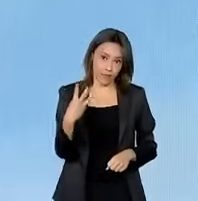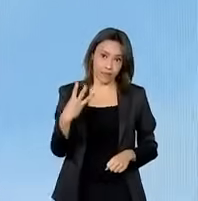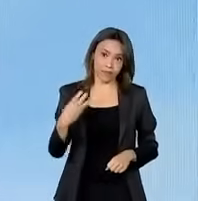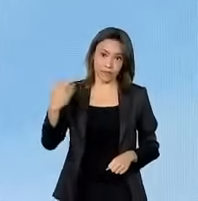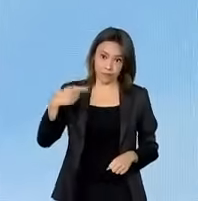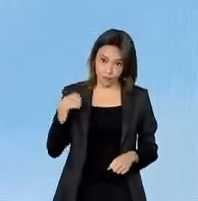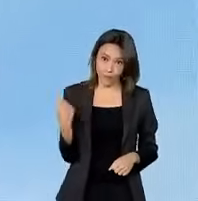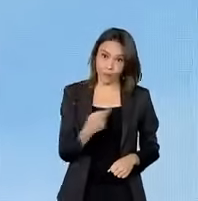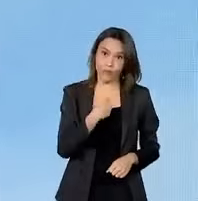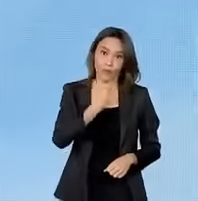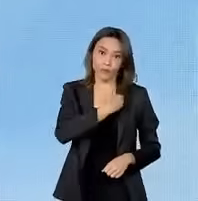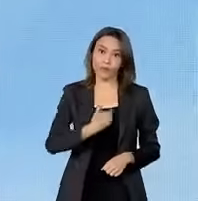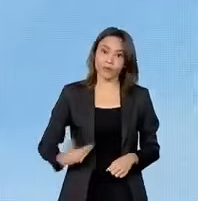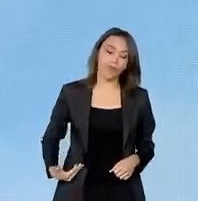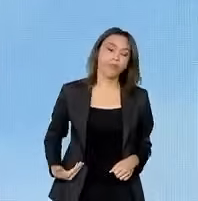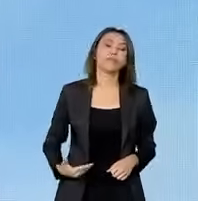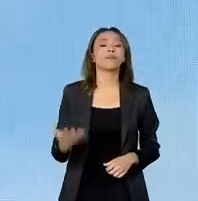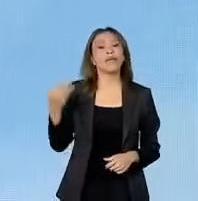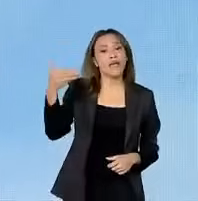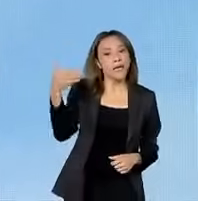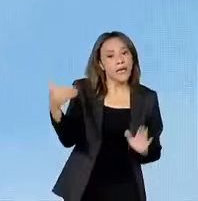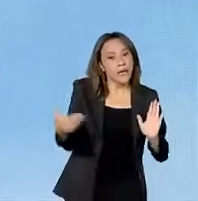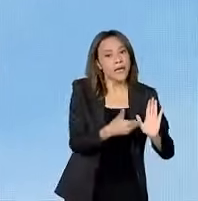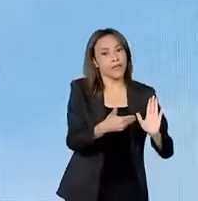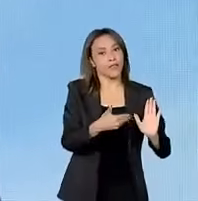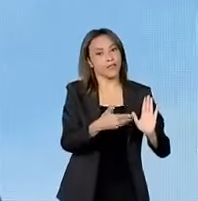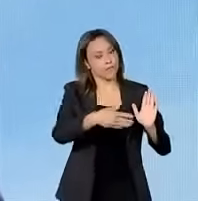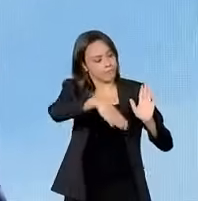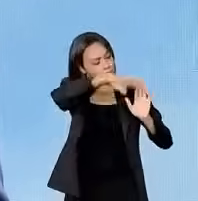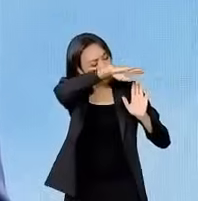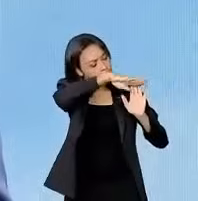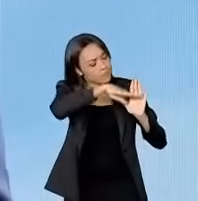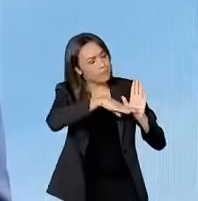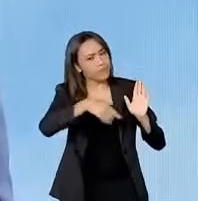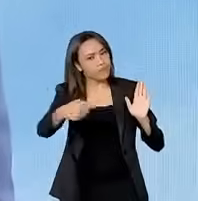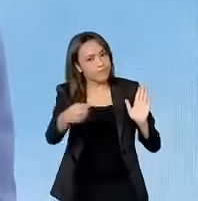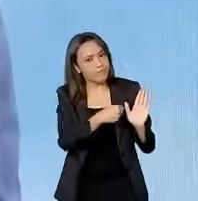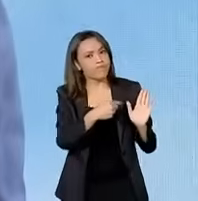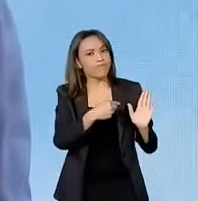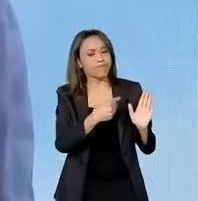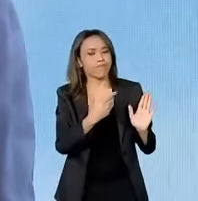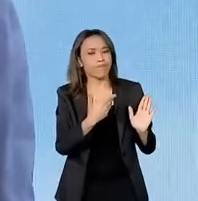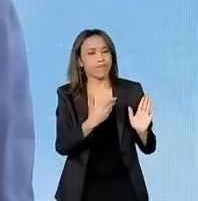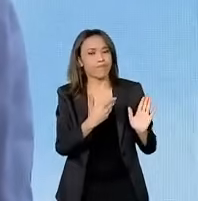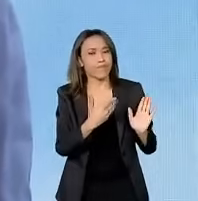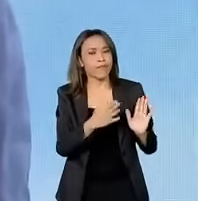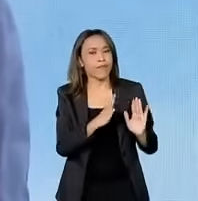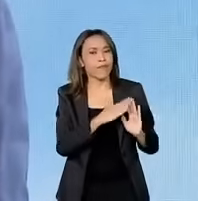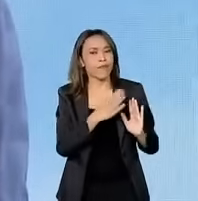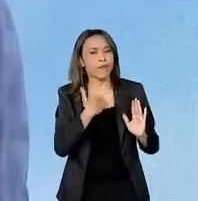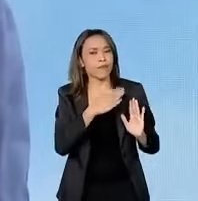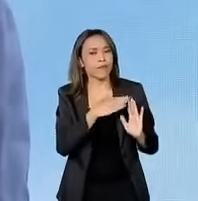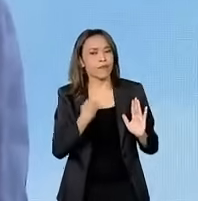nosso governo, esse seja um programa que é o retrato e a